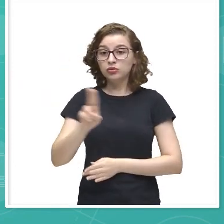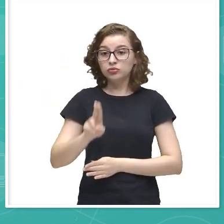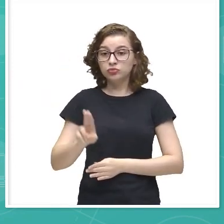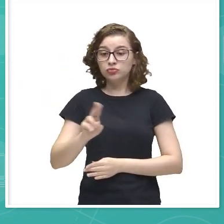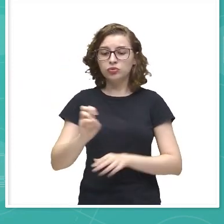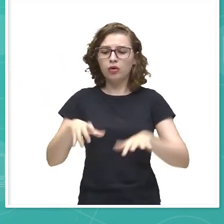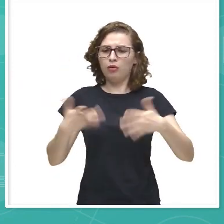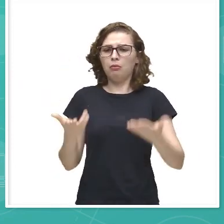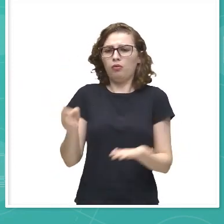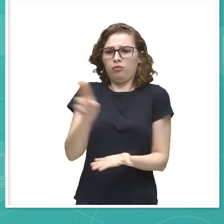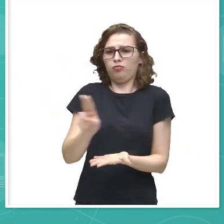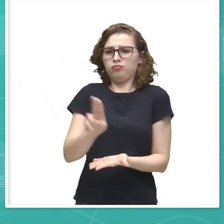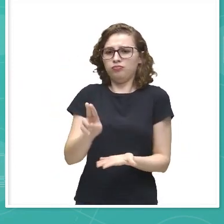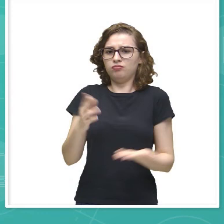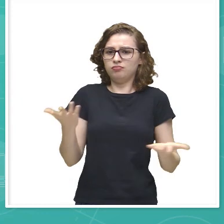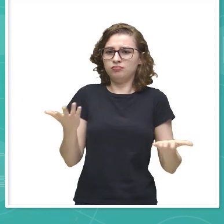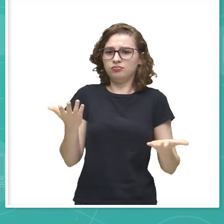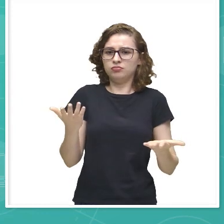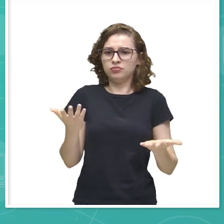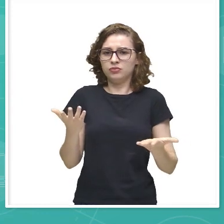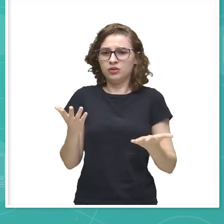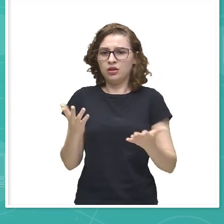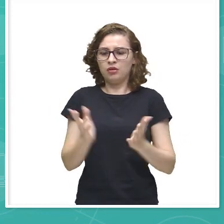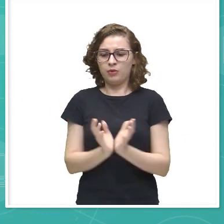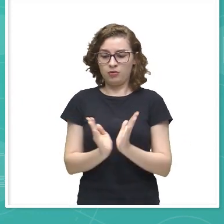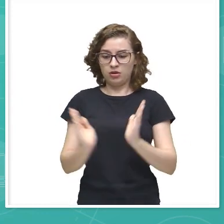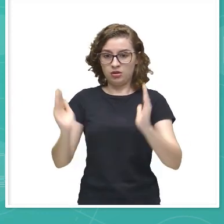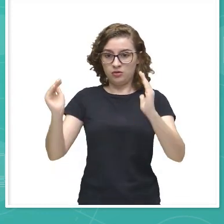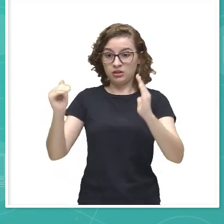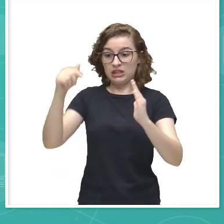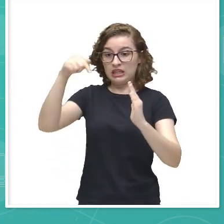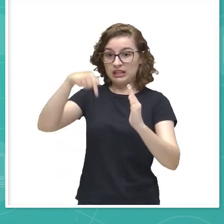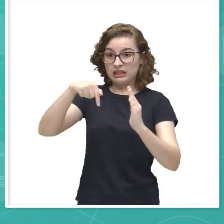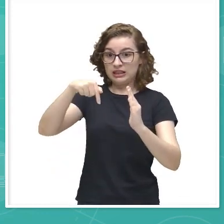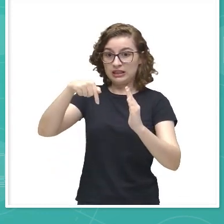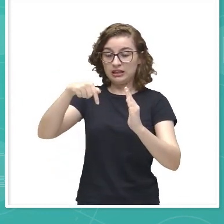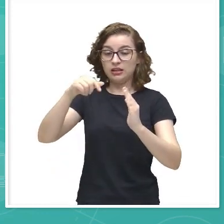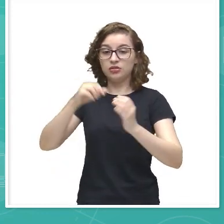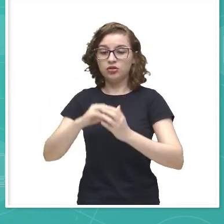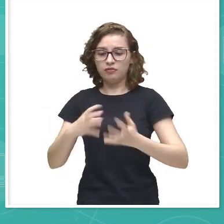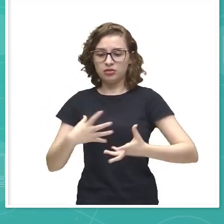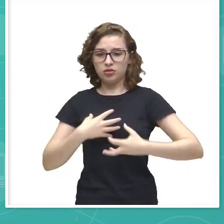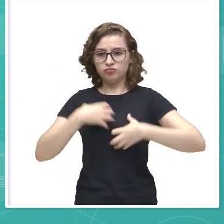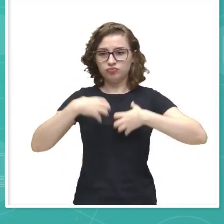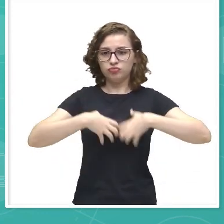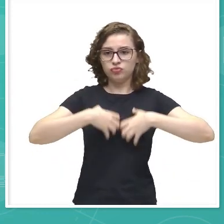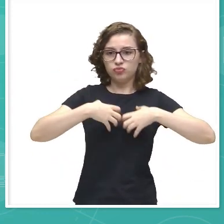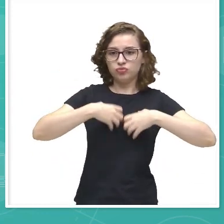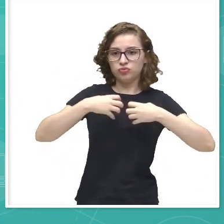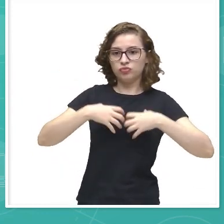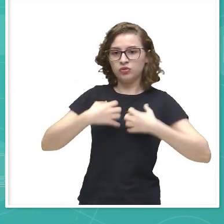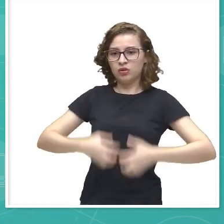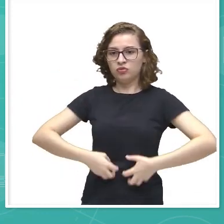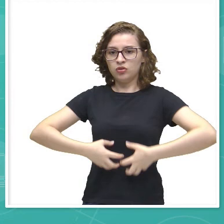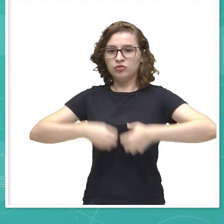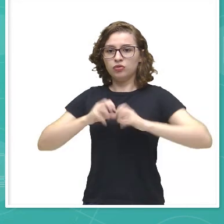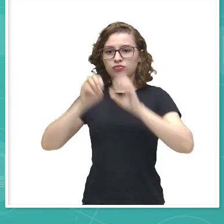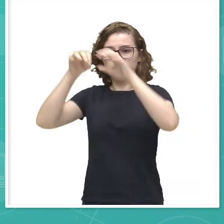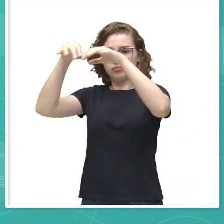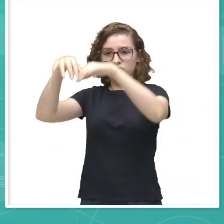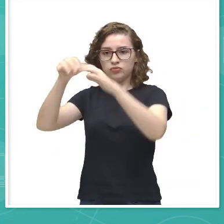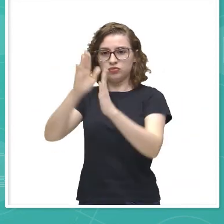função é essa, gente? É a função de conter os restos mortais de um ser humano, tendo, portanto, um